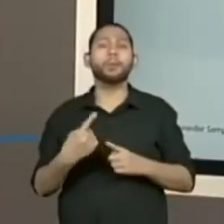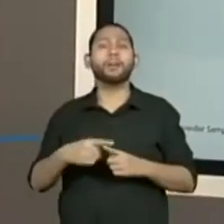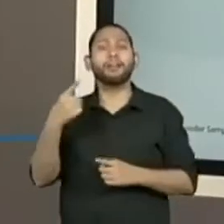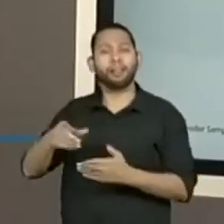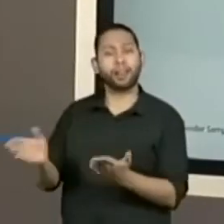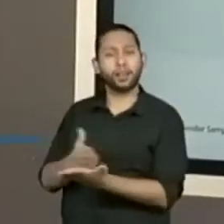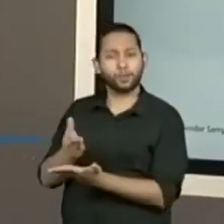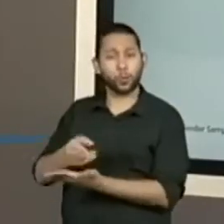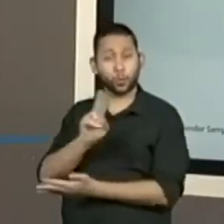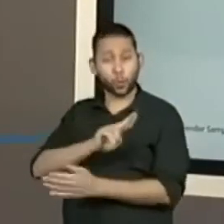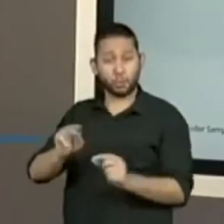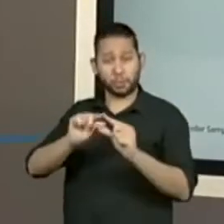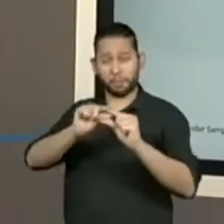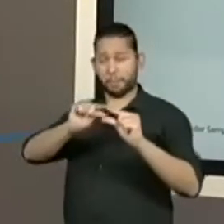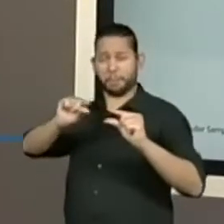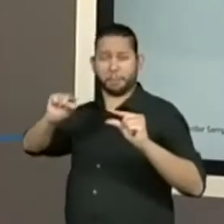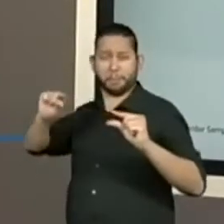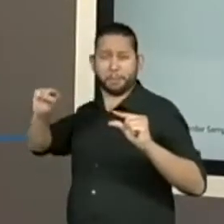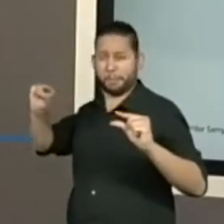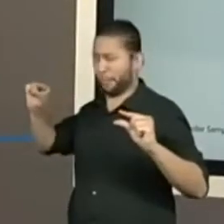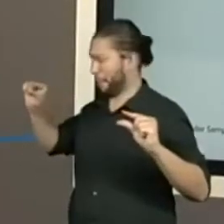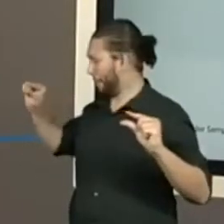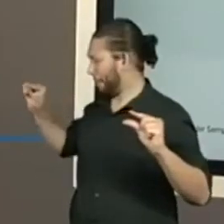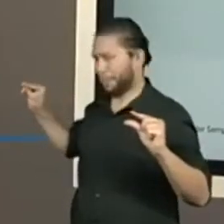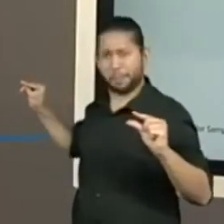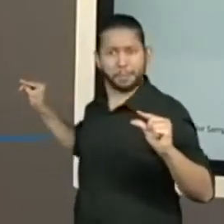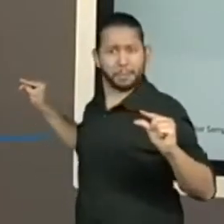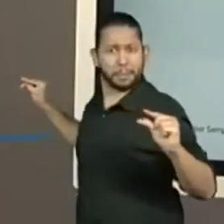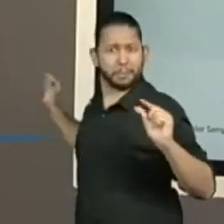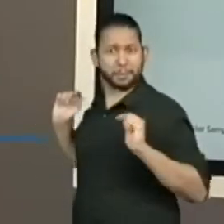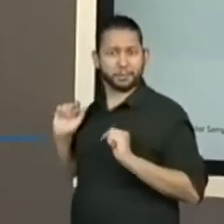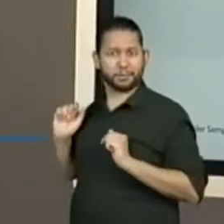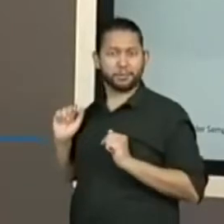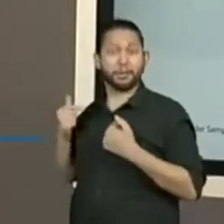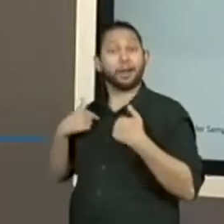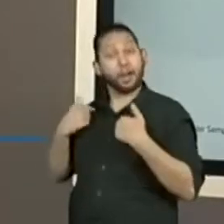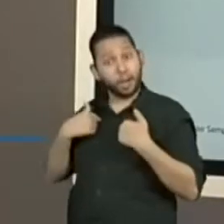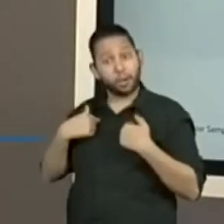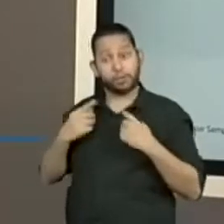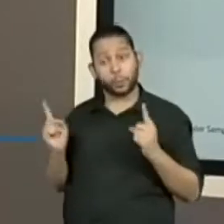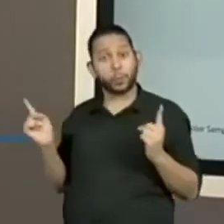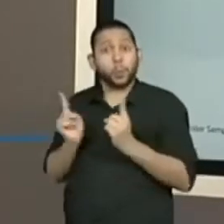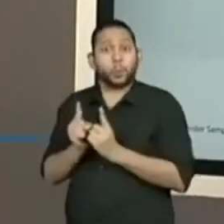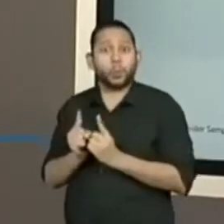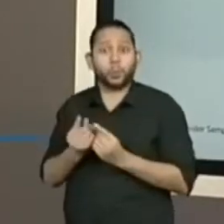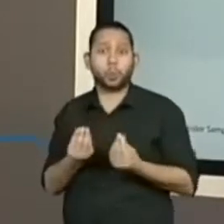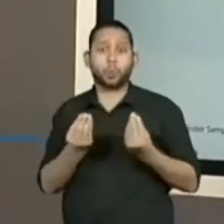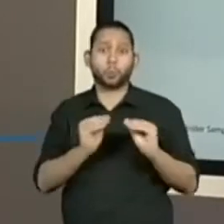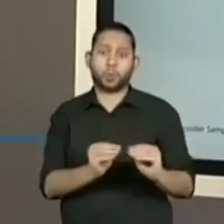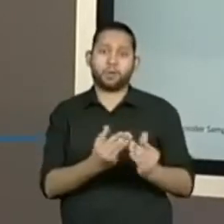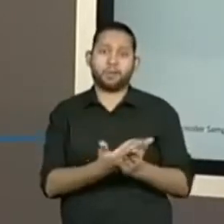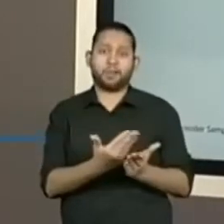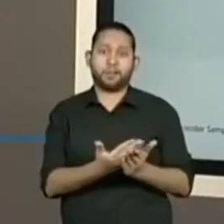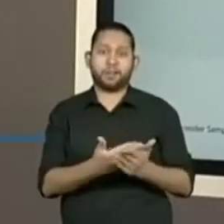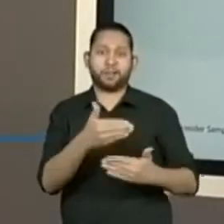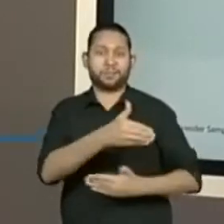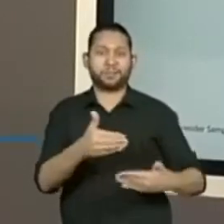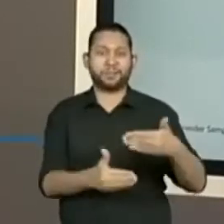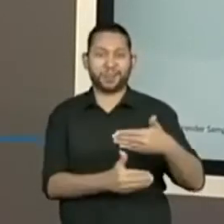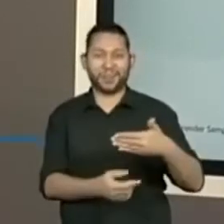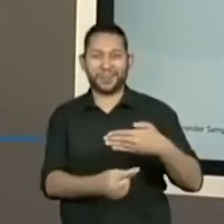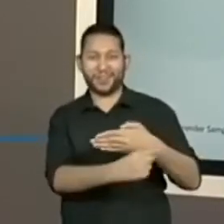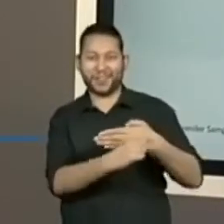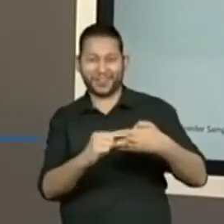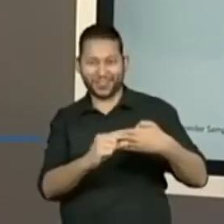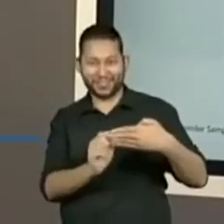pouco complicado, né? Então, às vezes, eu encurto um pouquinho o nome das aulas, mas é aquela aula que está lá no material mesmo.